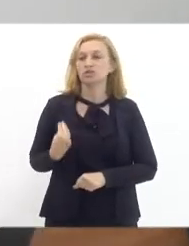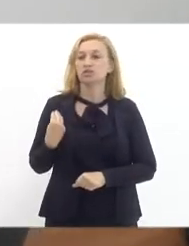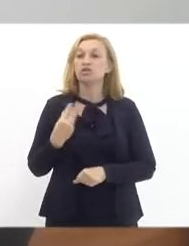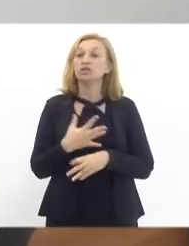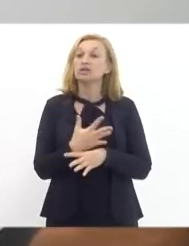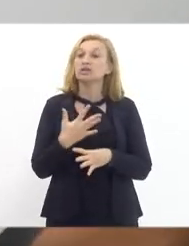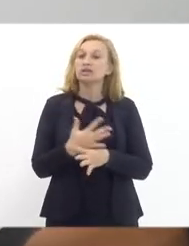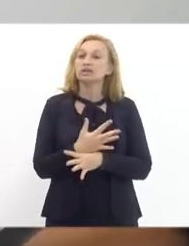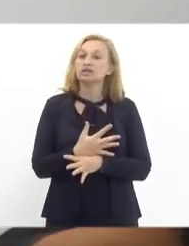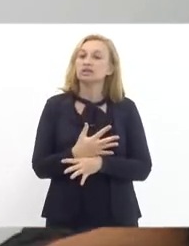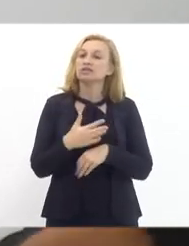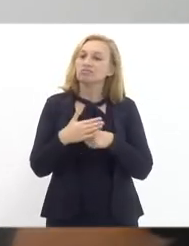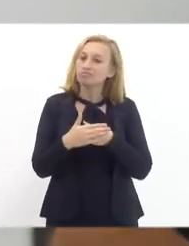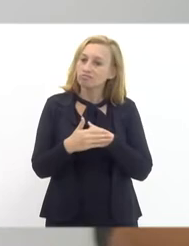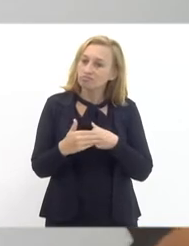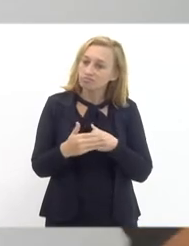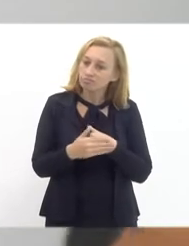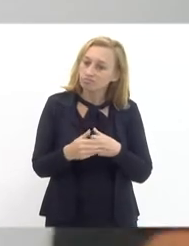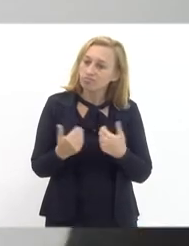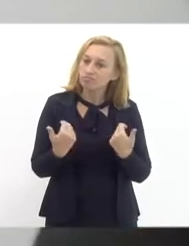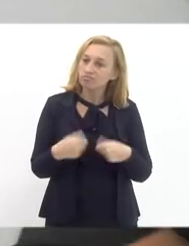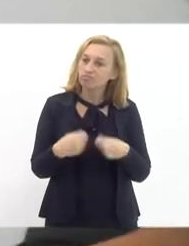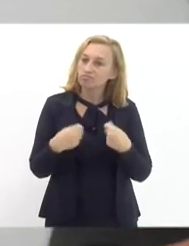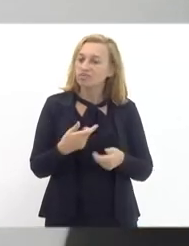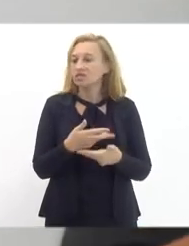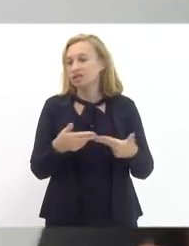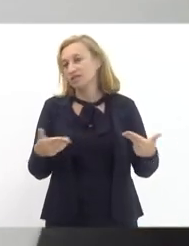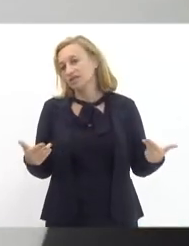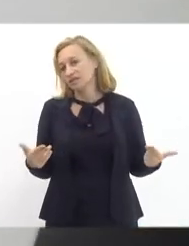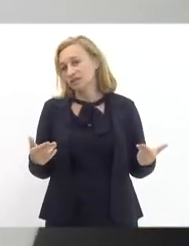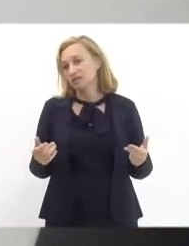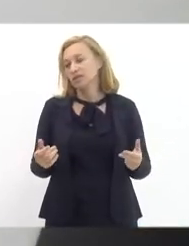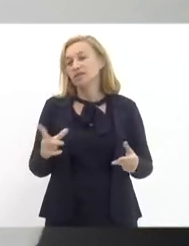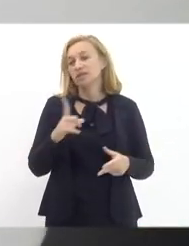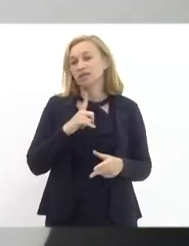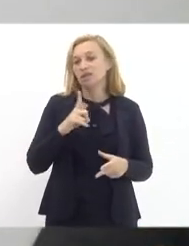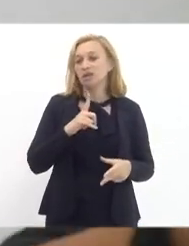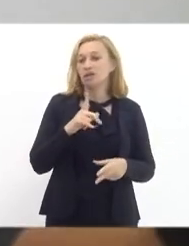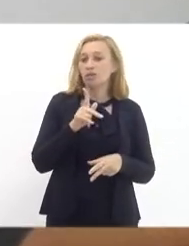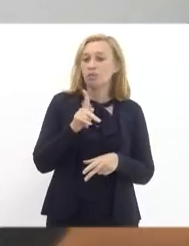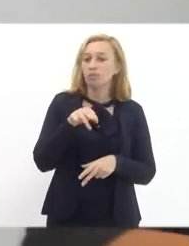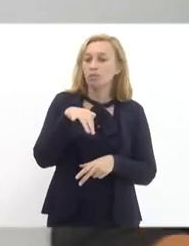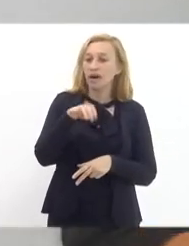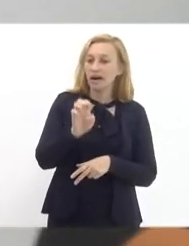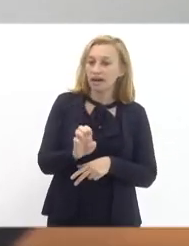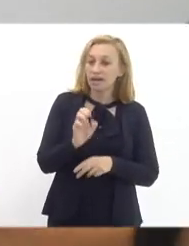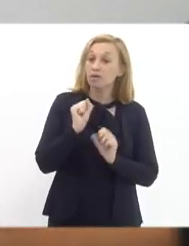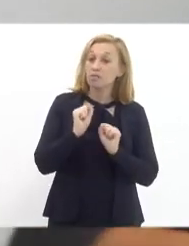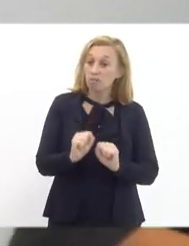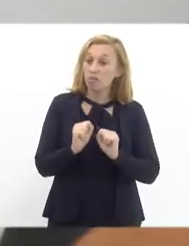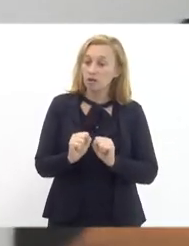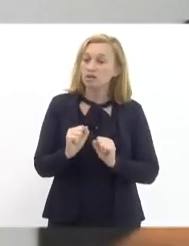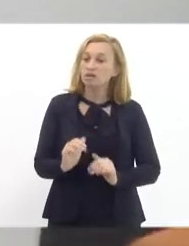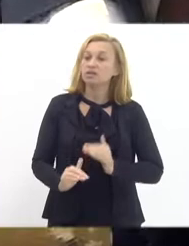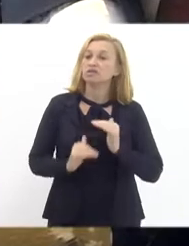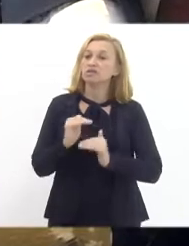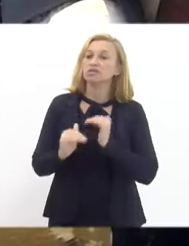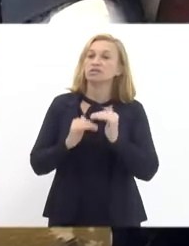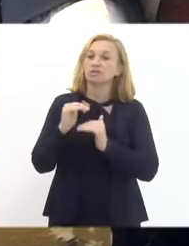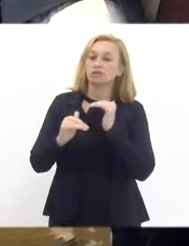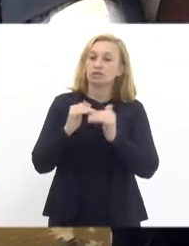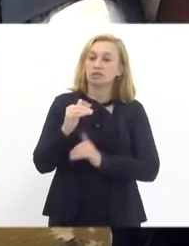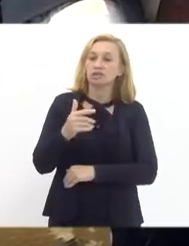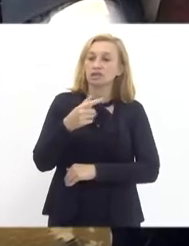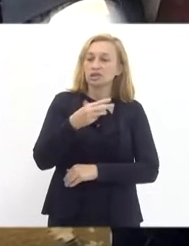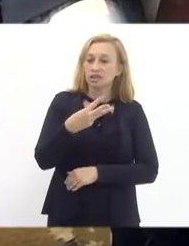cidade tão carente de tanta coisa, possuir um parque que possa desenvolver